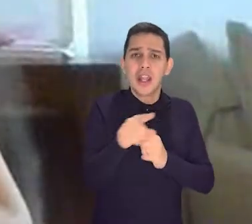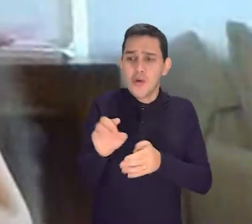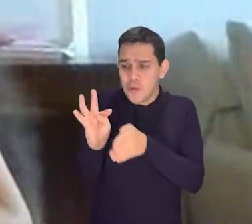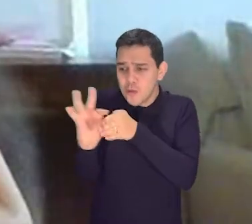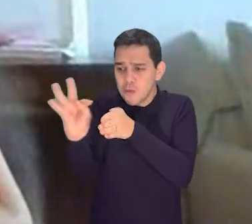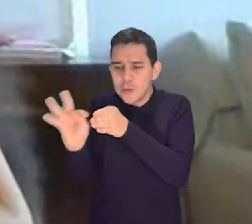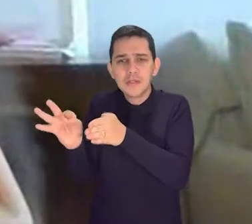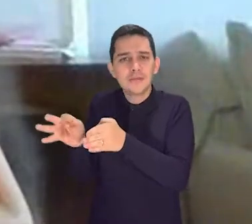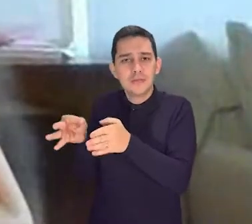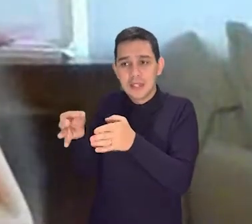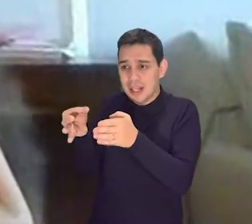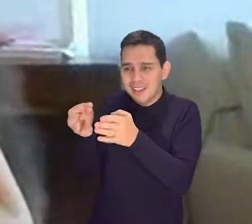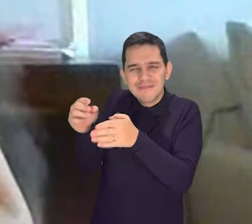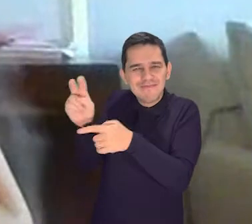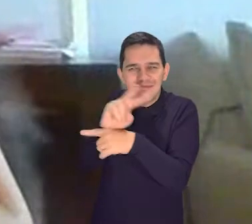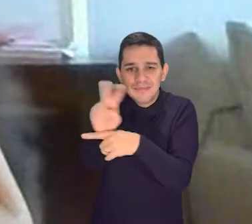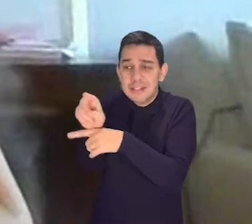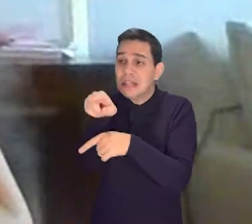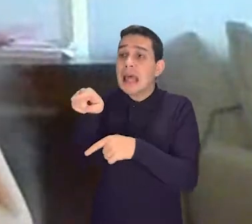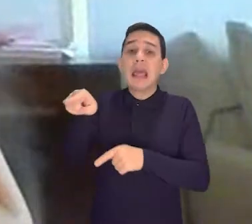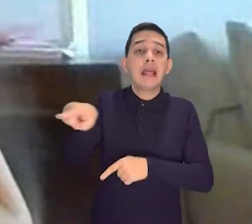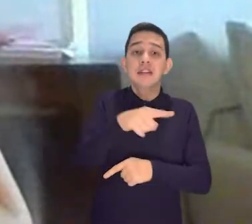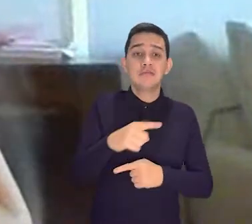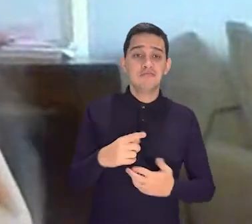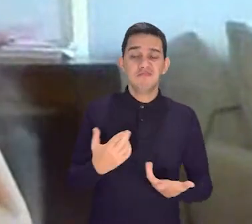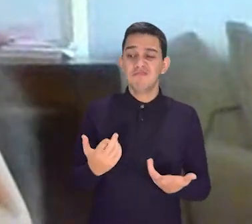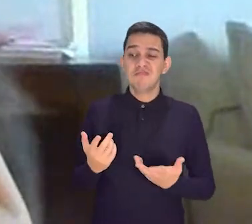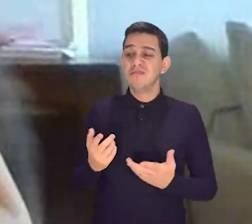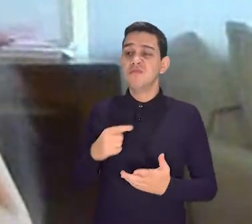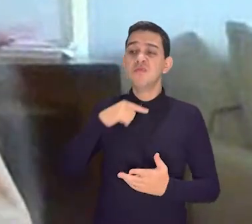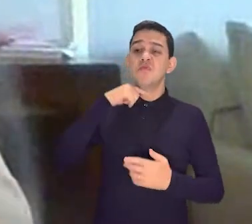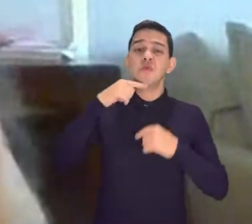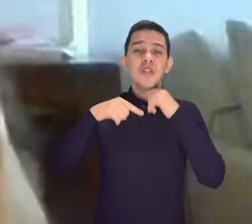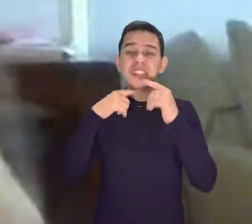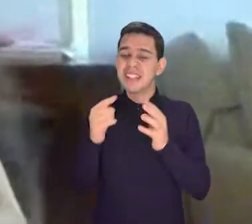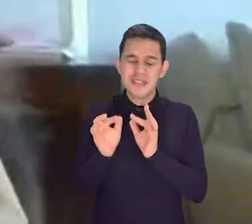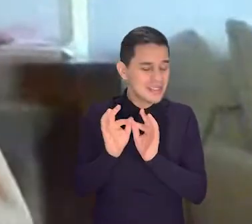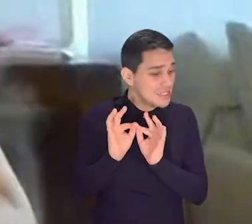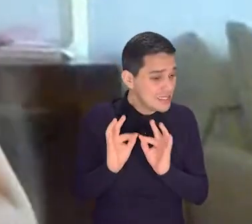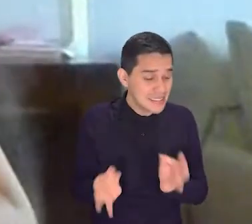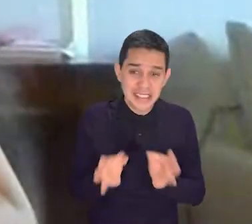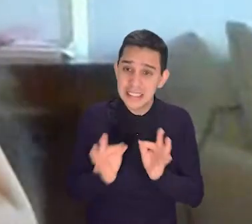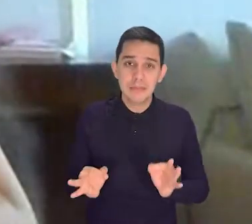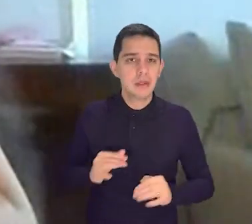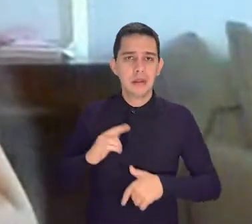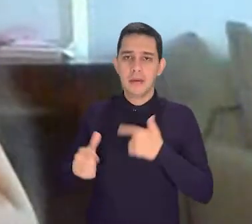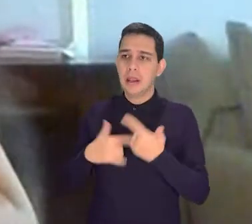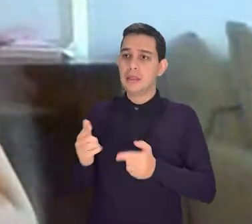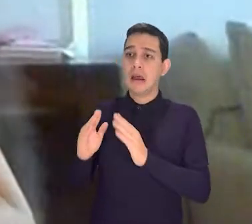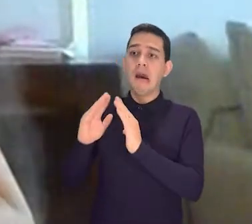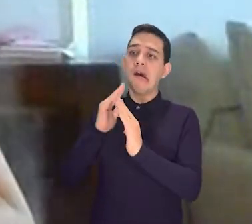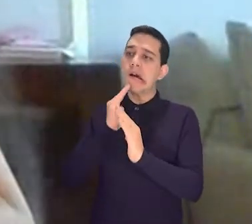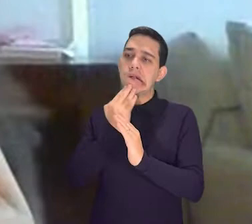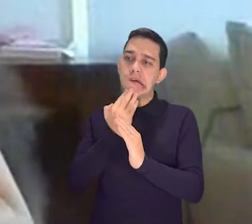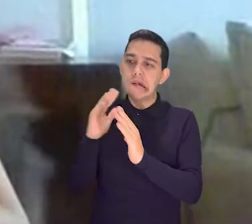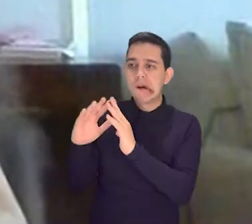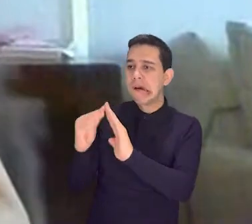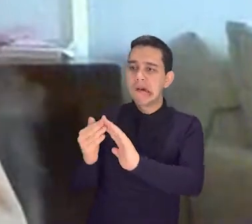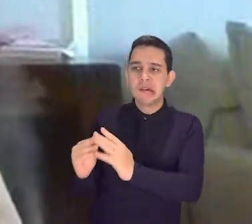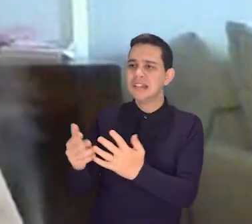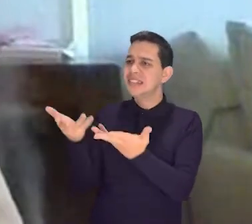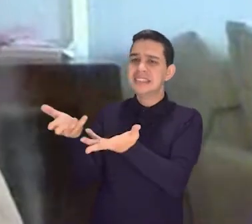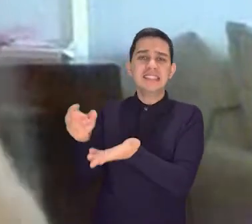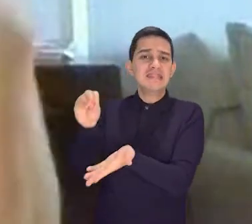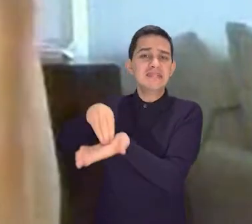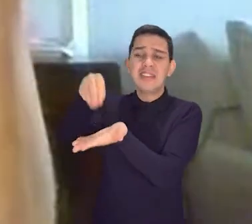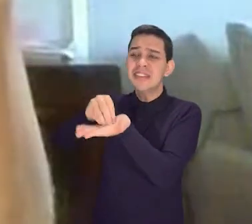Conselho Tutelar o fato de, eventualmente, eles não terem condições mínimas para um funcionamento digno com